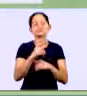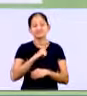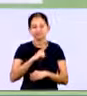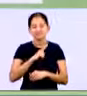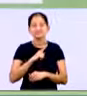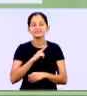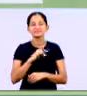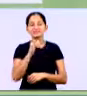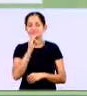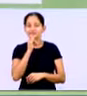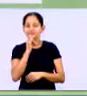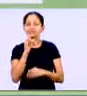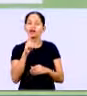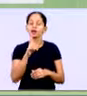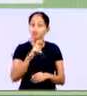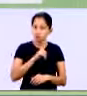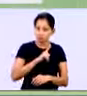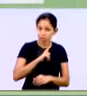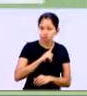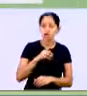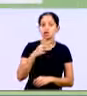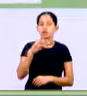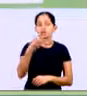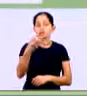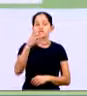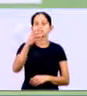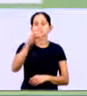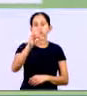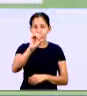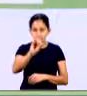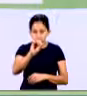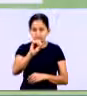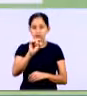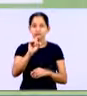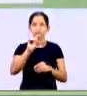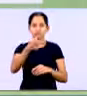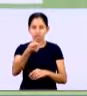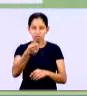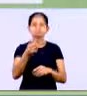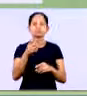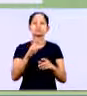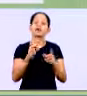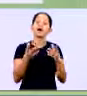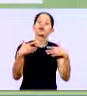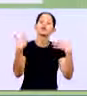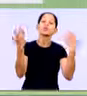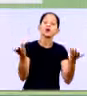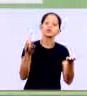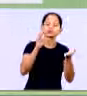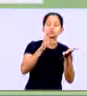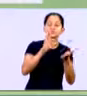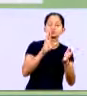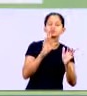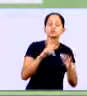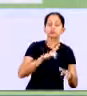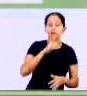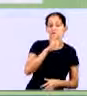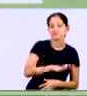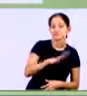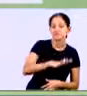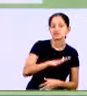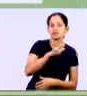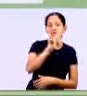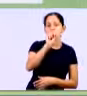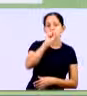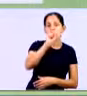Então eu vou ter uma projeção de vendas de 30, mais um estoque final desejado de 8, certo? Que eu vou ter que